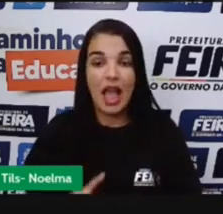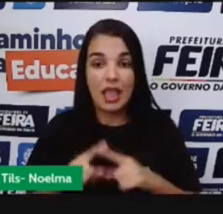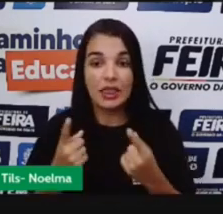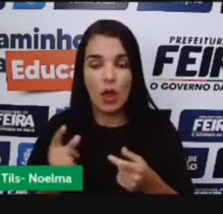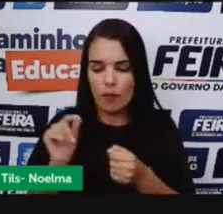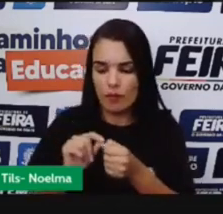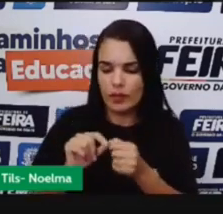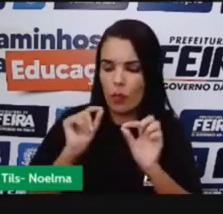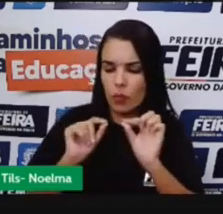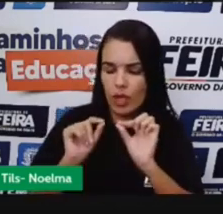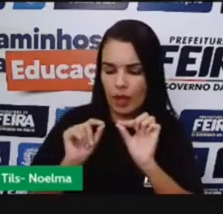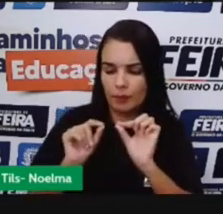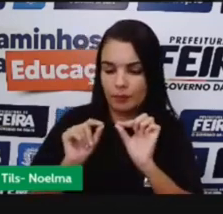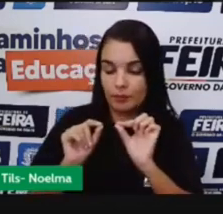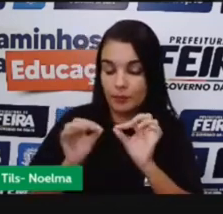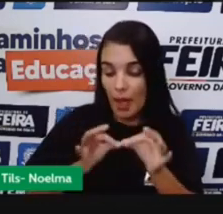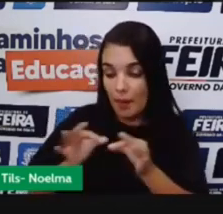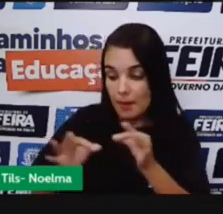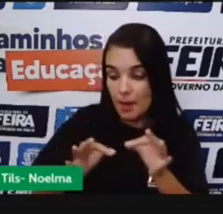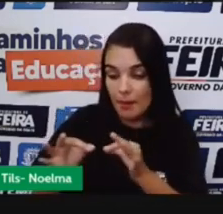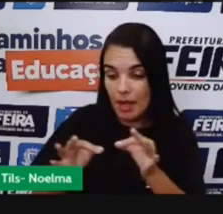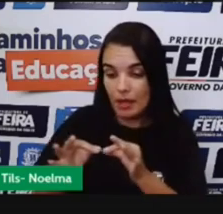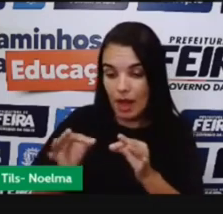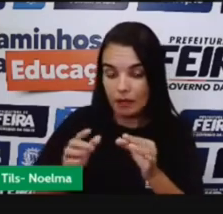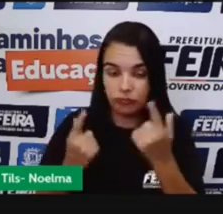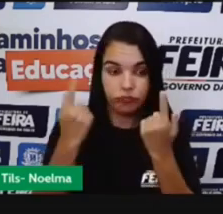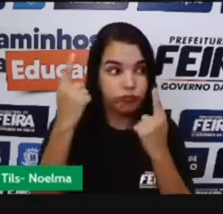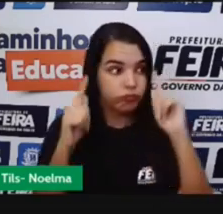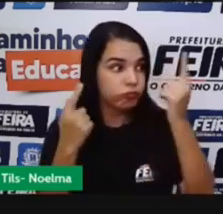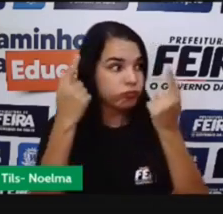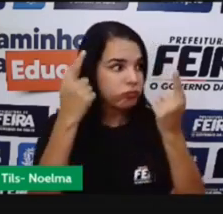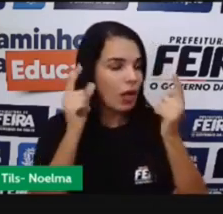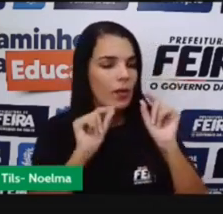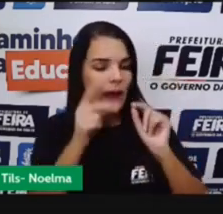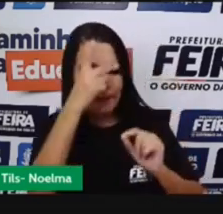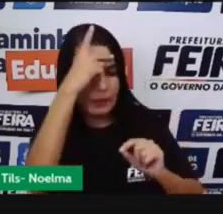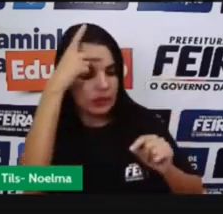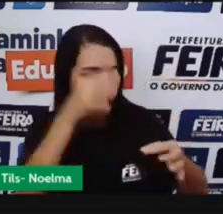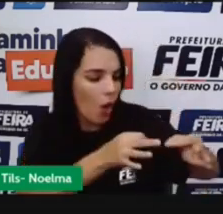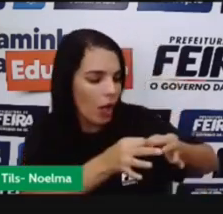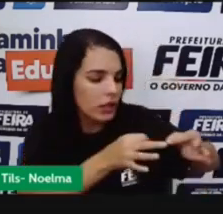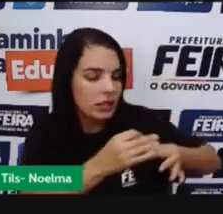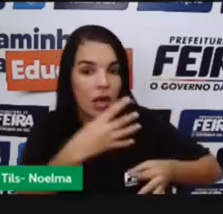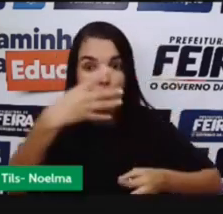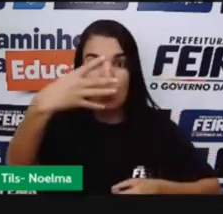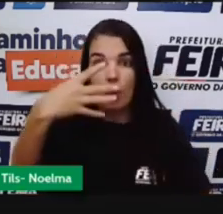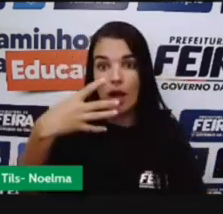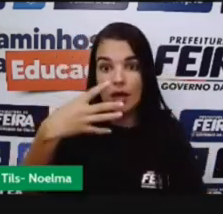realizar uma gincana, a organizadora irá dividir 42 pessoas.